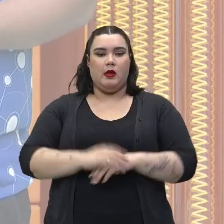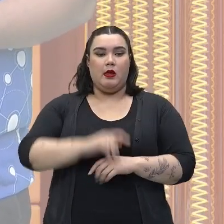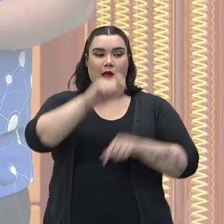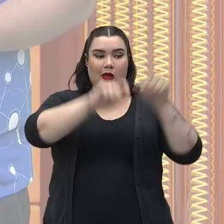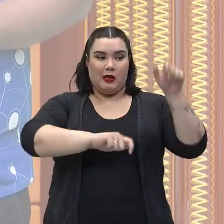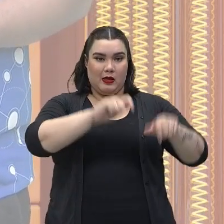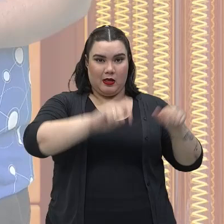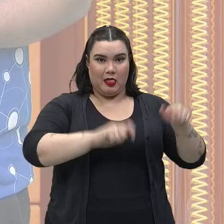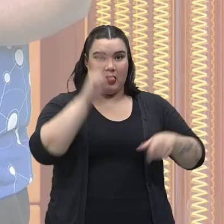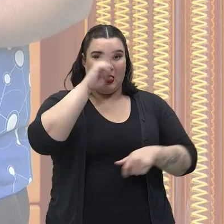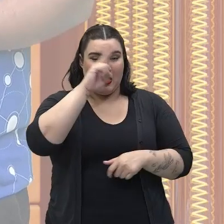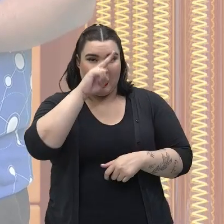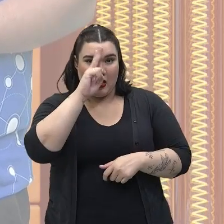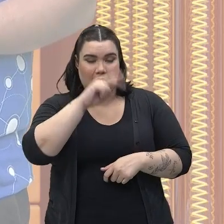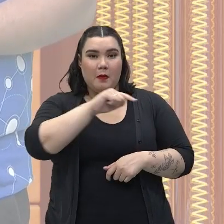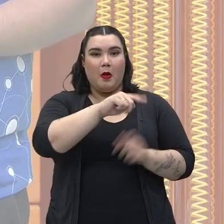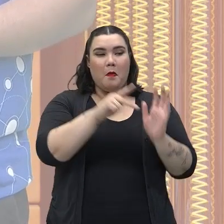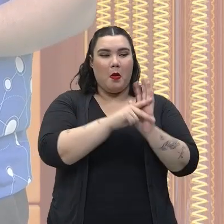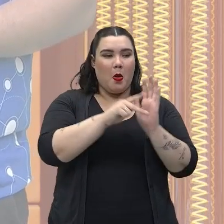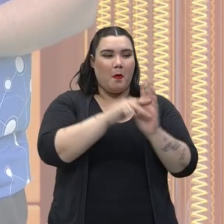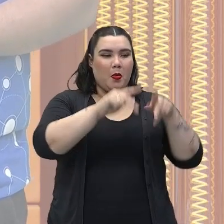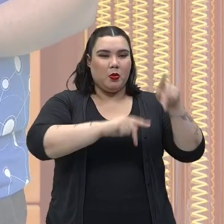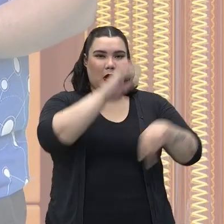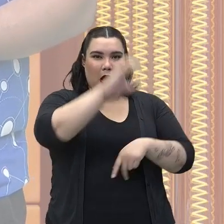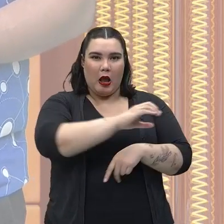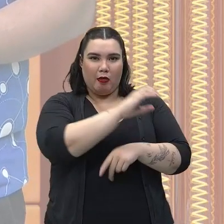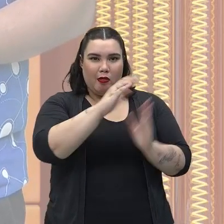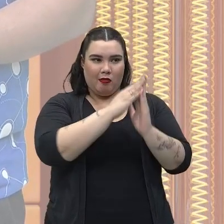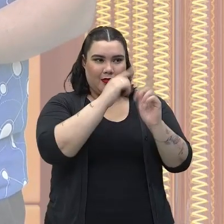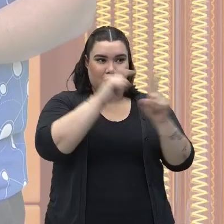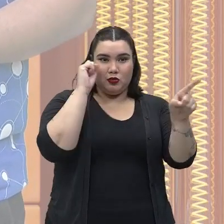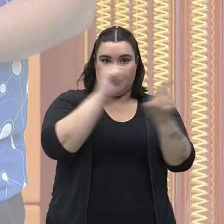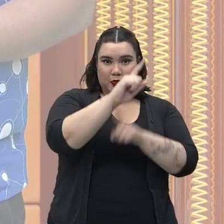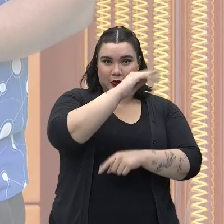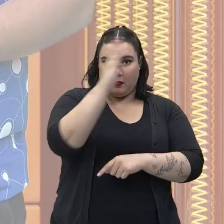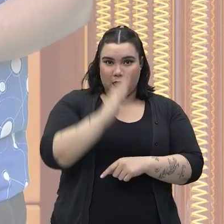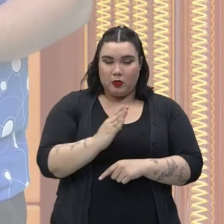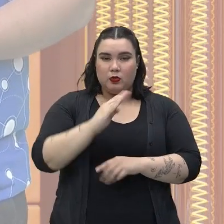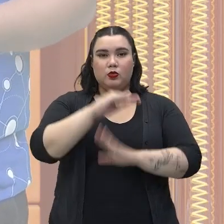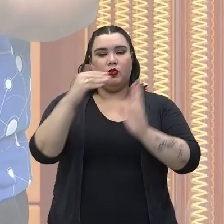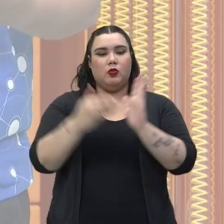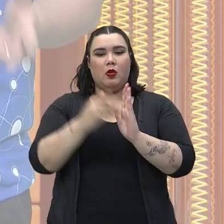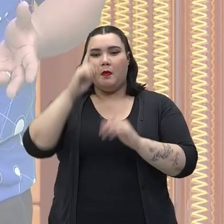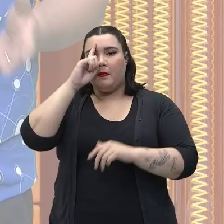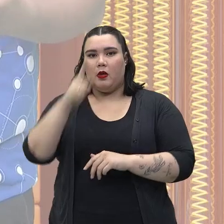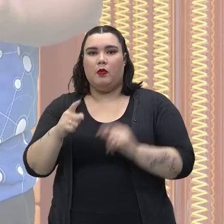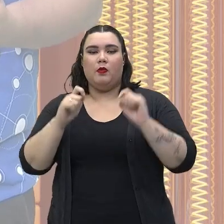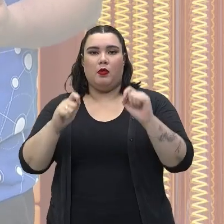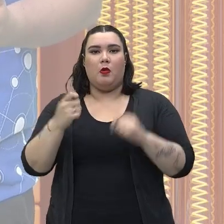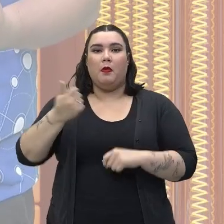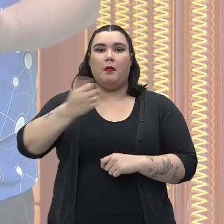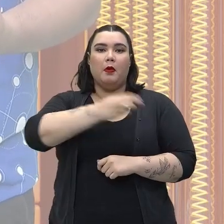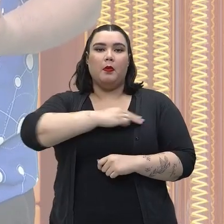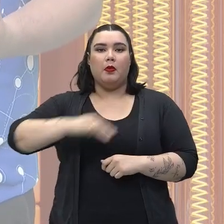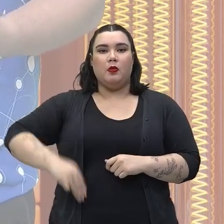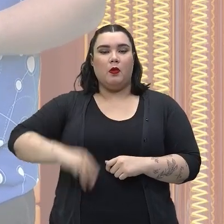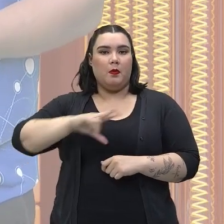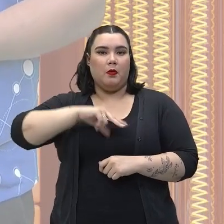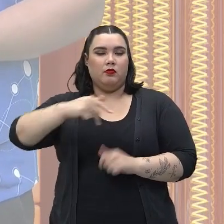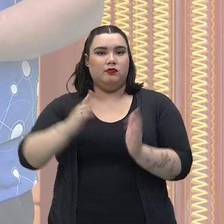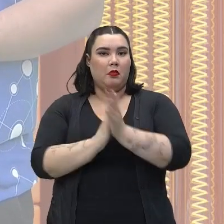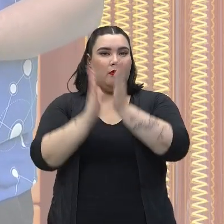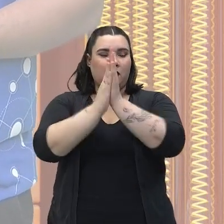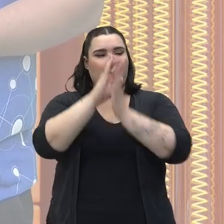foram expulsos do Brasil e seus bens confiscados pela coroa portuguesa. Tudo a mando de quem? Do primeiro-ministro de Portugal, Marquês